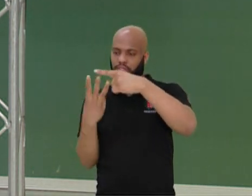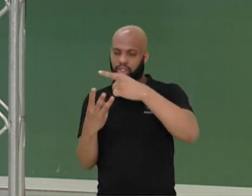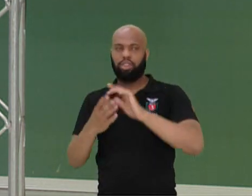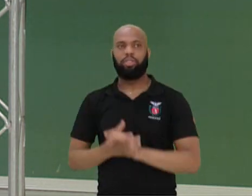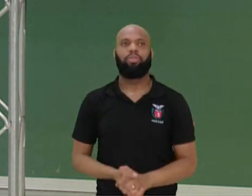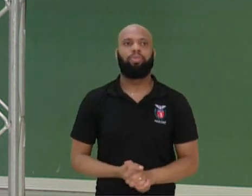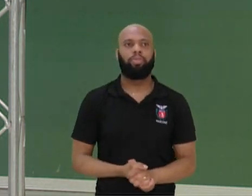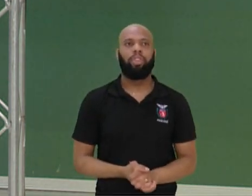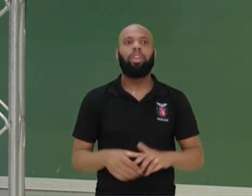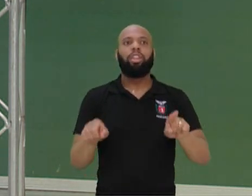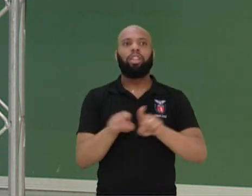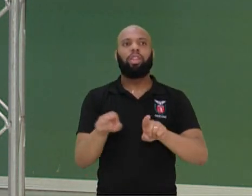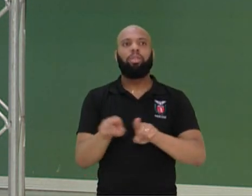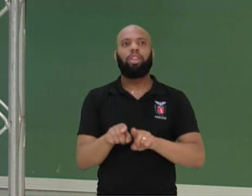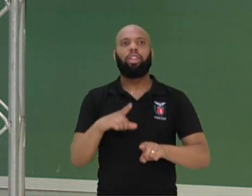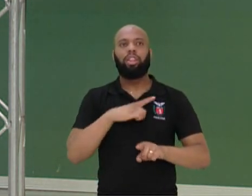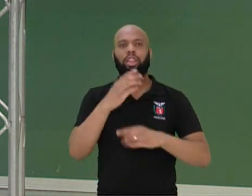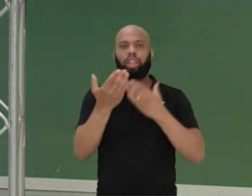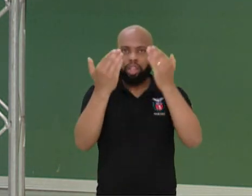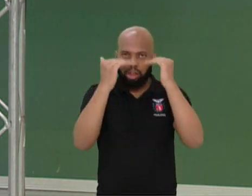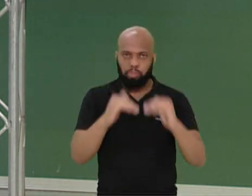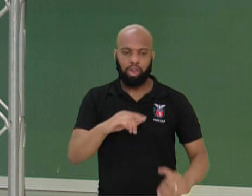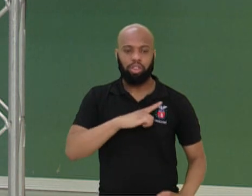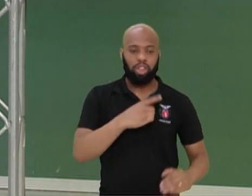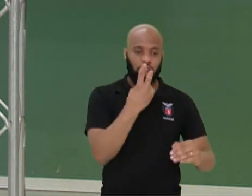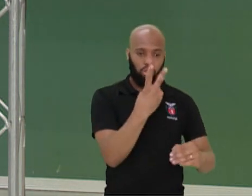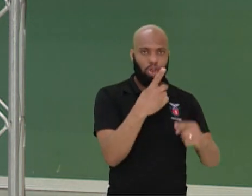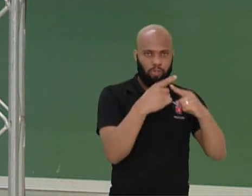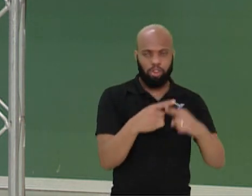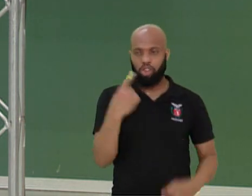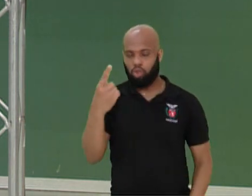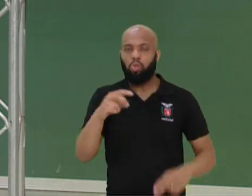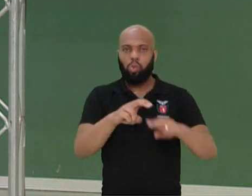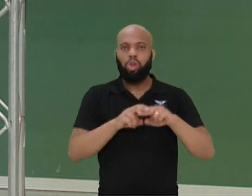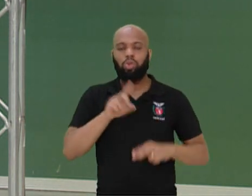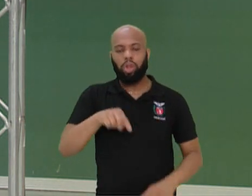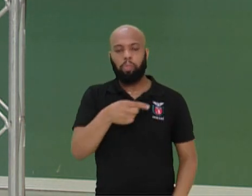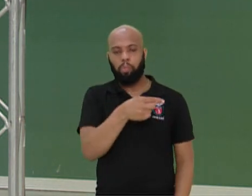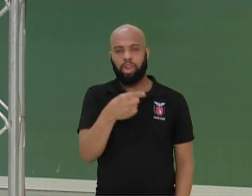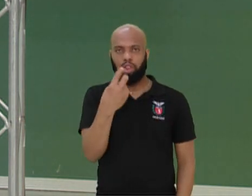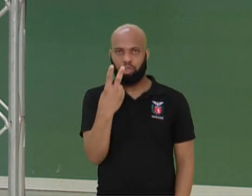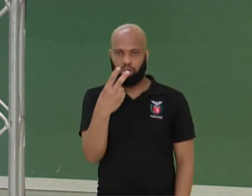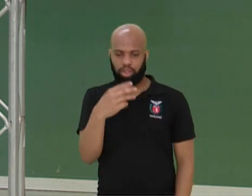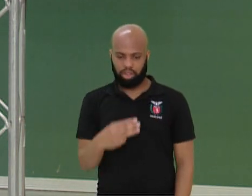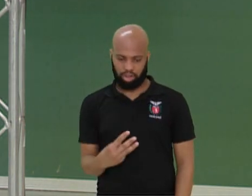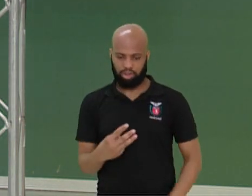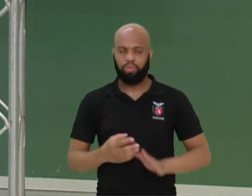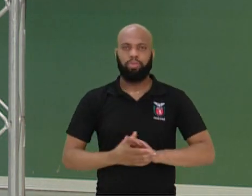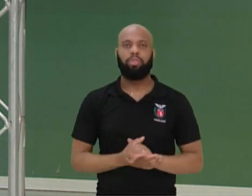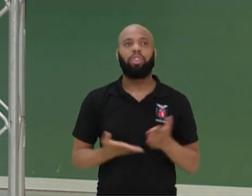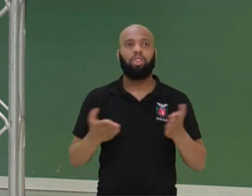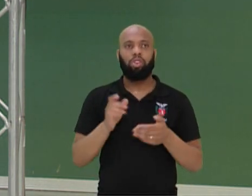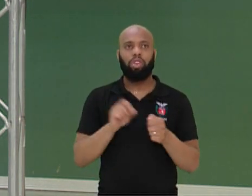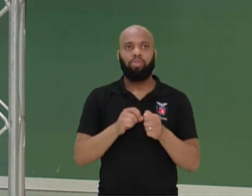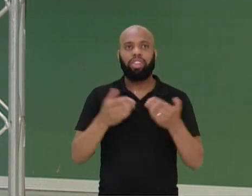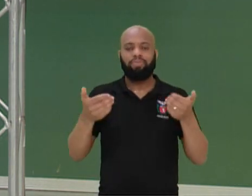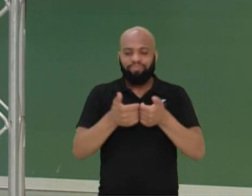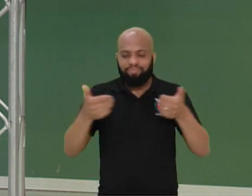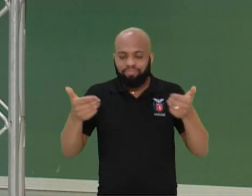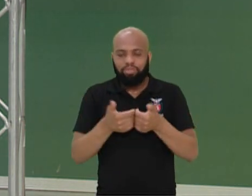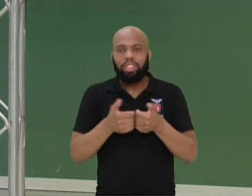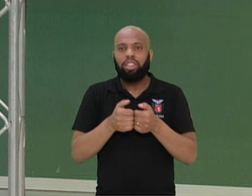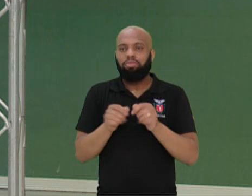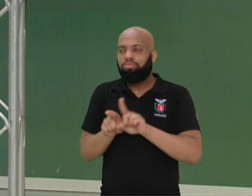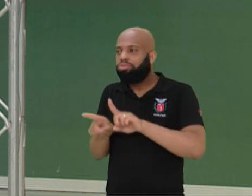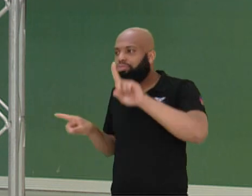vai multiplicar só o numerador, ou seja, o 2 multiplica só 1, por isso que fica menos 2/3. Ok? Fazendo a separação agora do